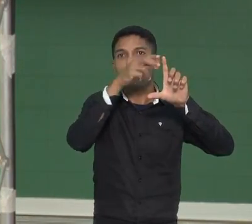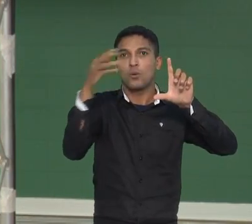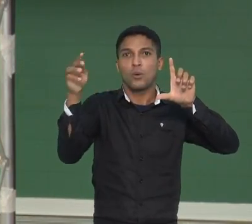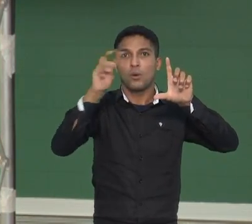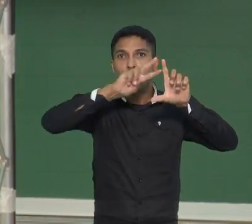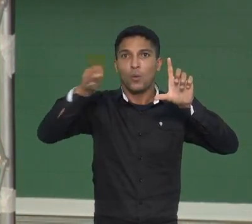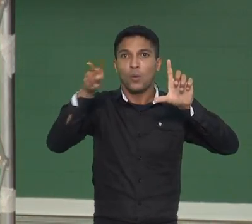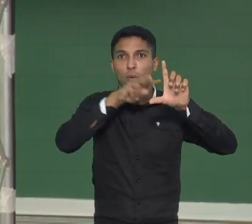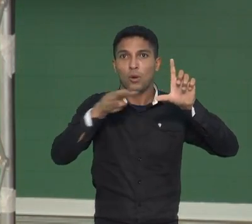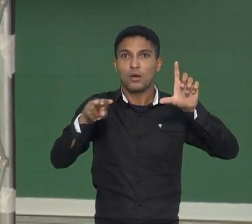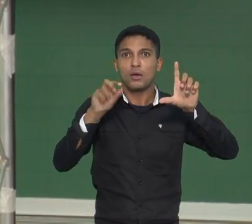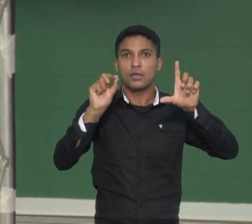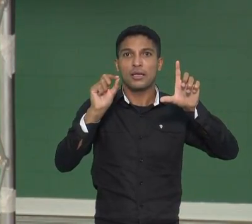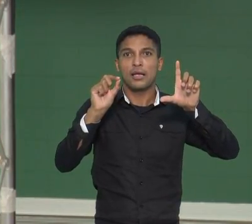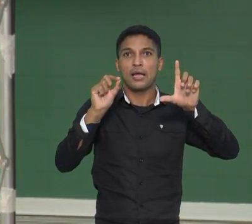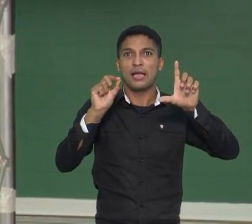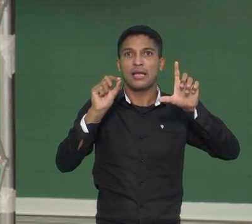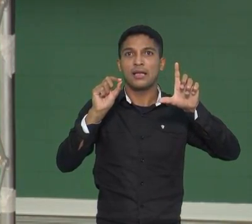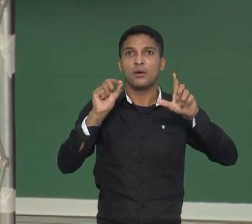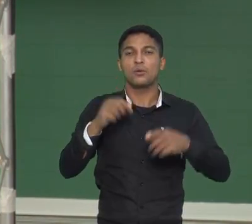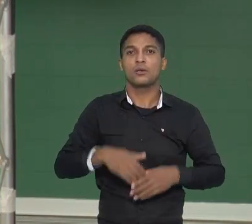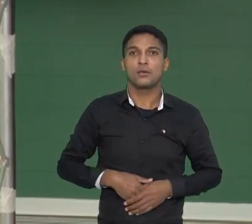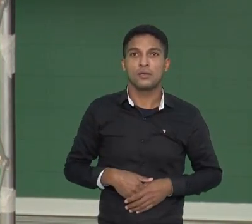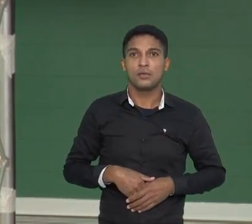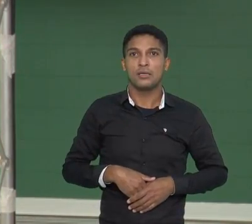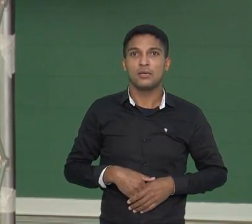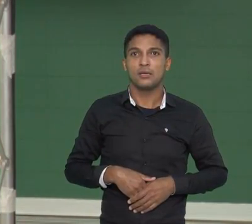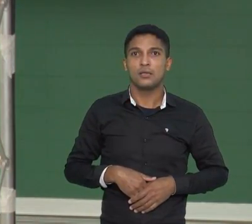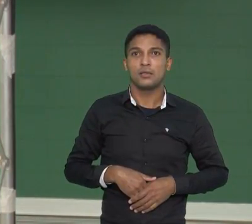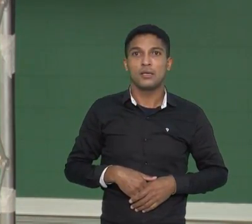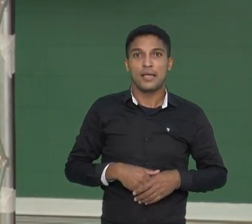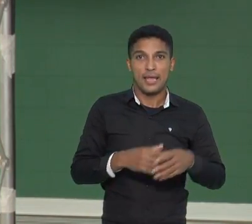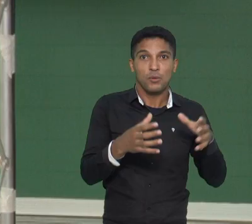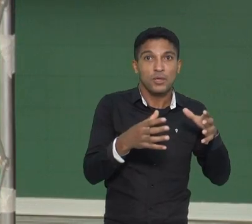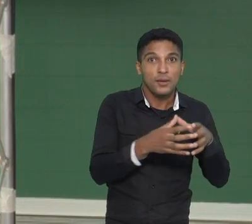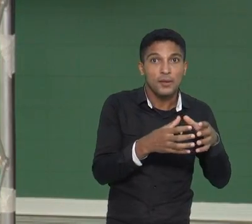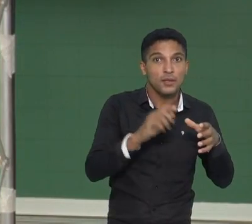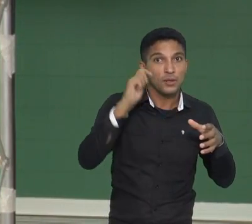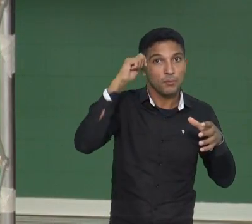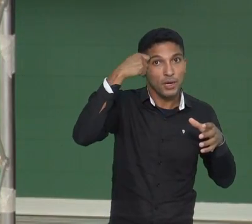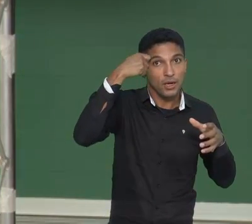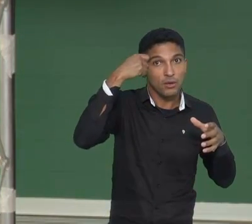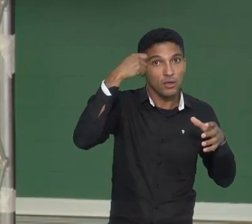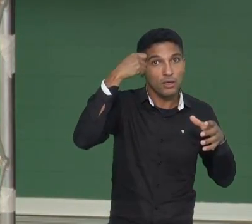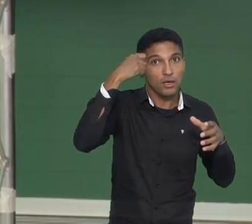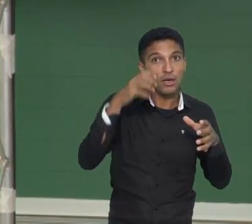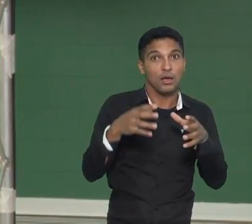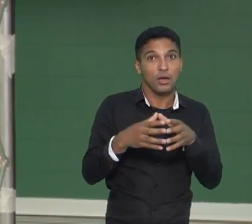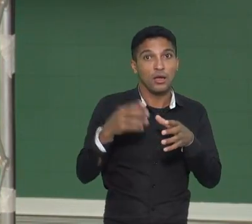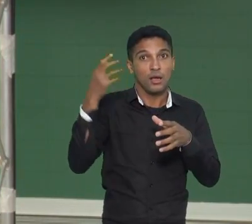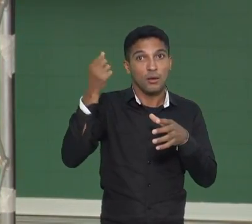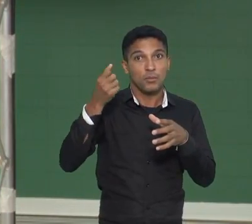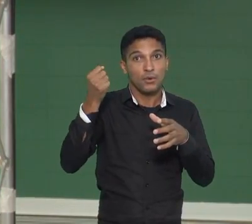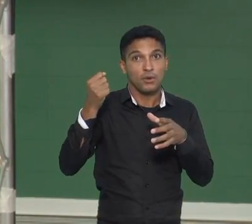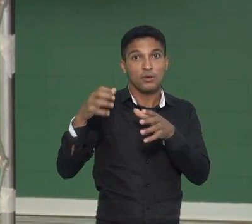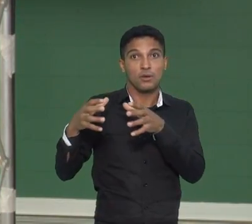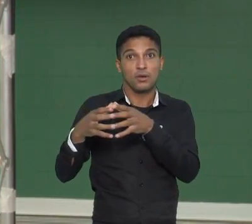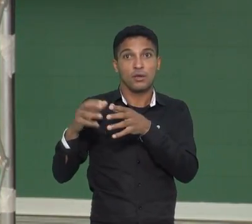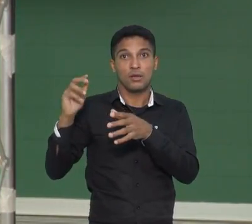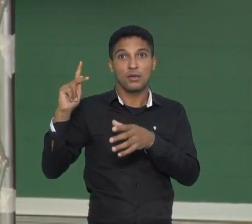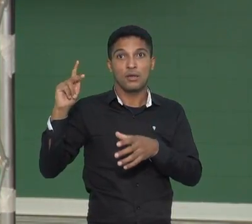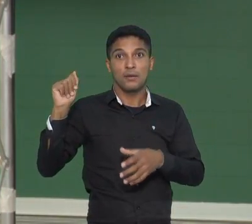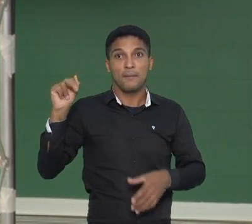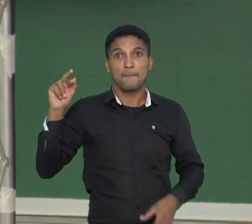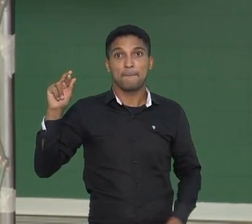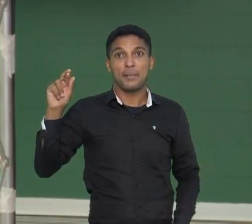tá, generalizado para brancos, para pretos, para pardos. Veja